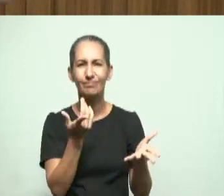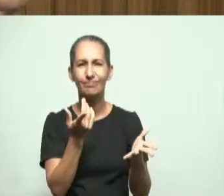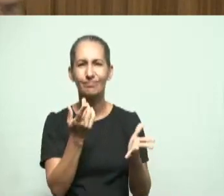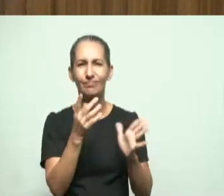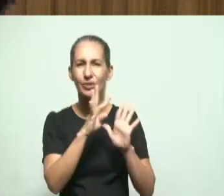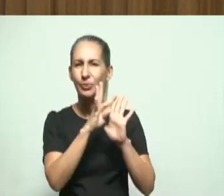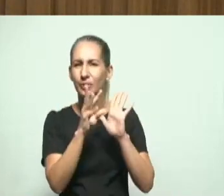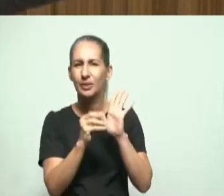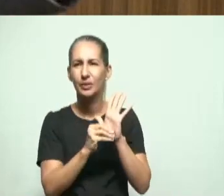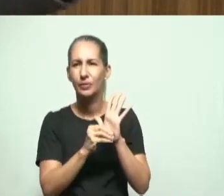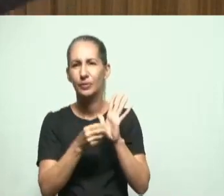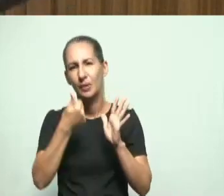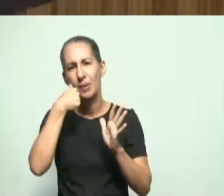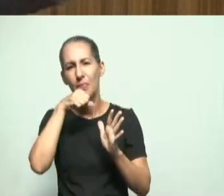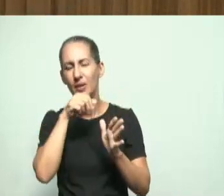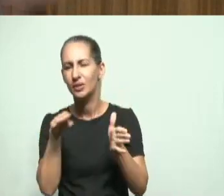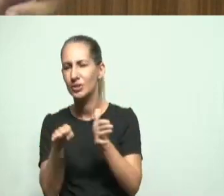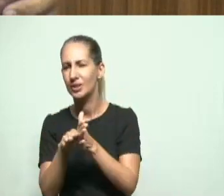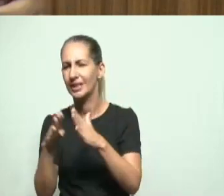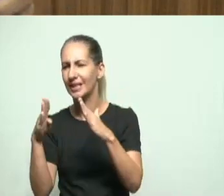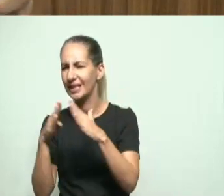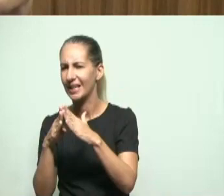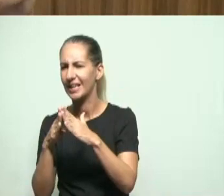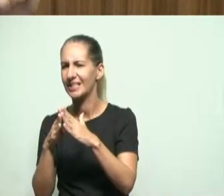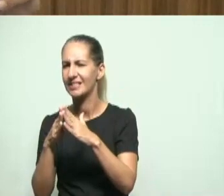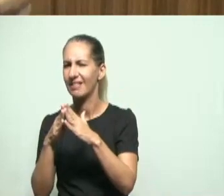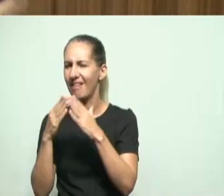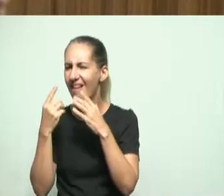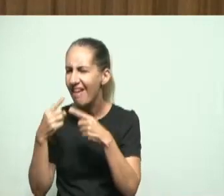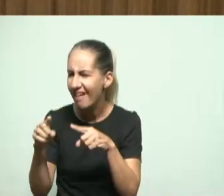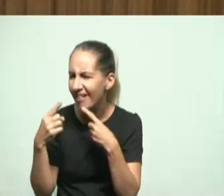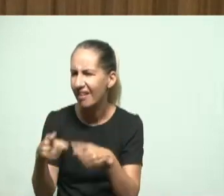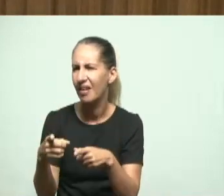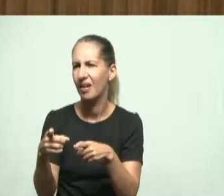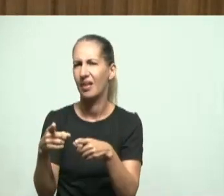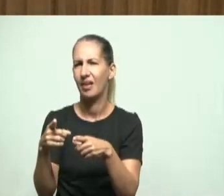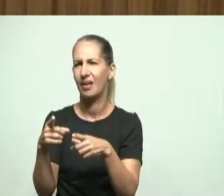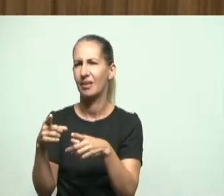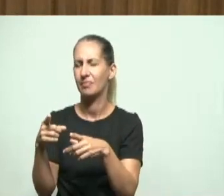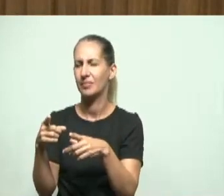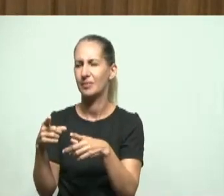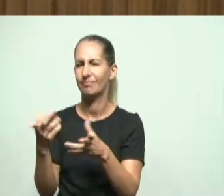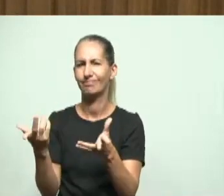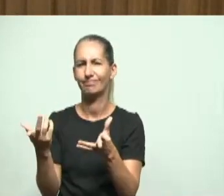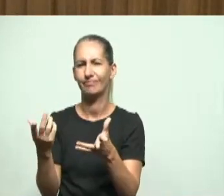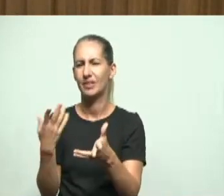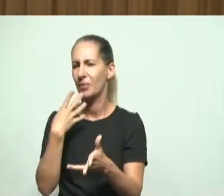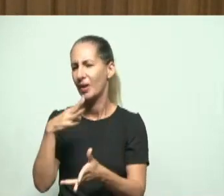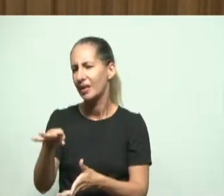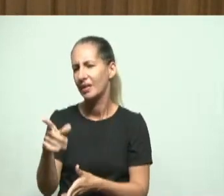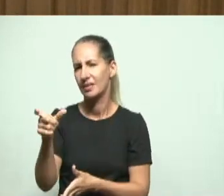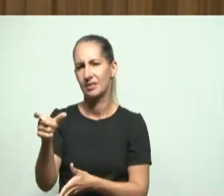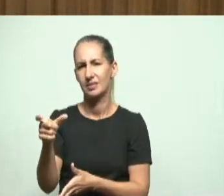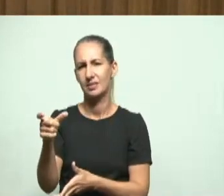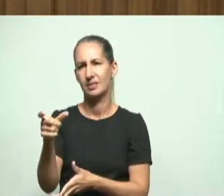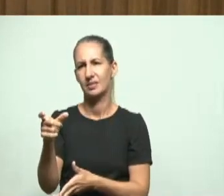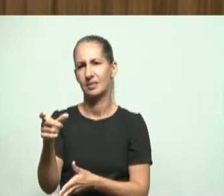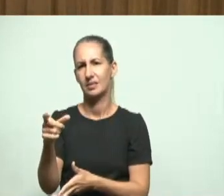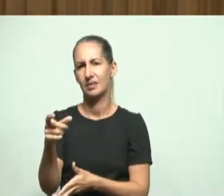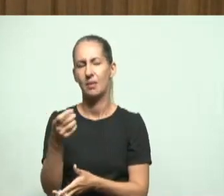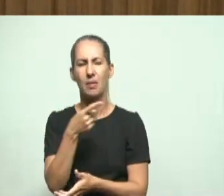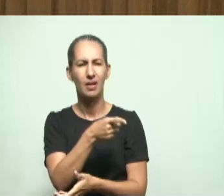o pai, a mãe, chega em casa, especialmente, briga com a criança, às vezes dá dura na criança, por que a criança não vai bem na